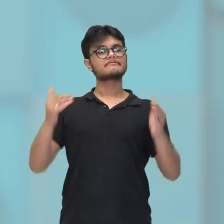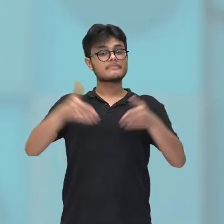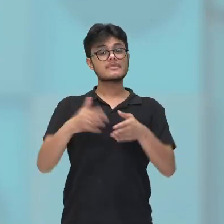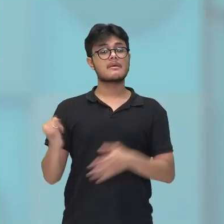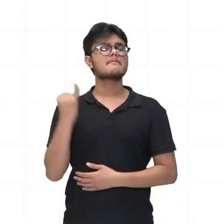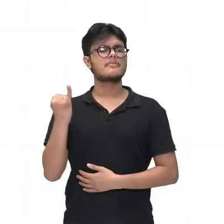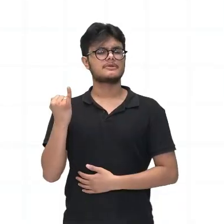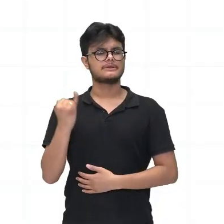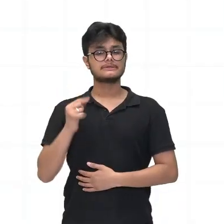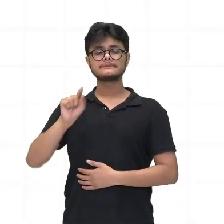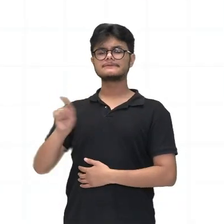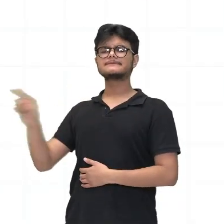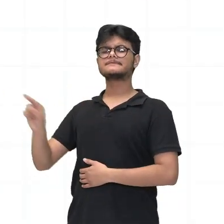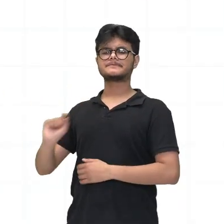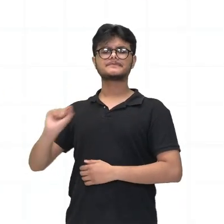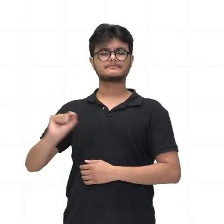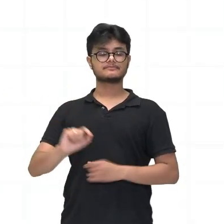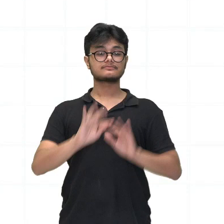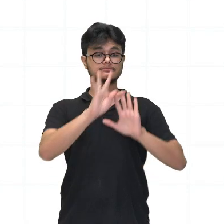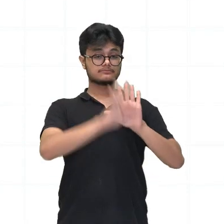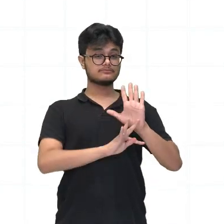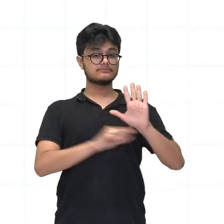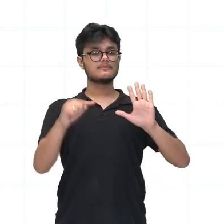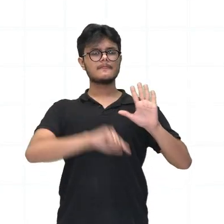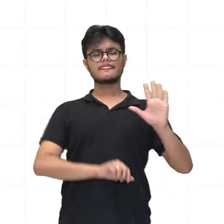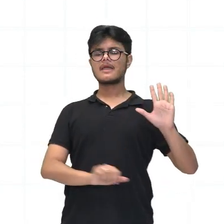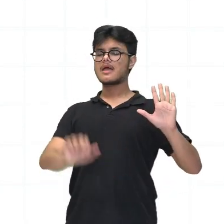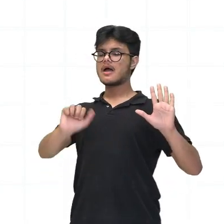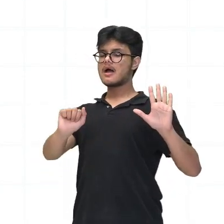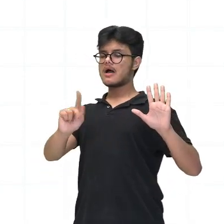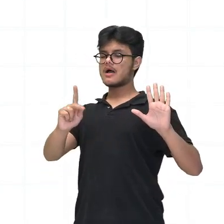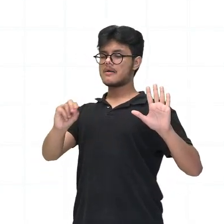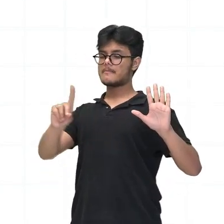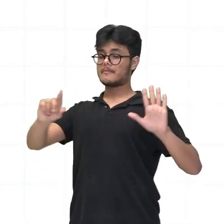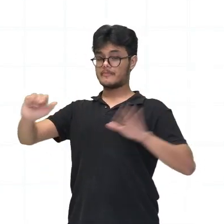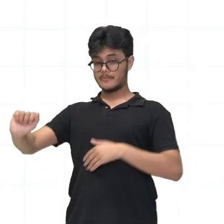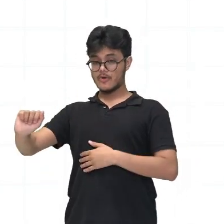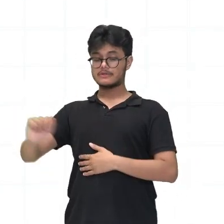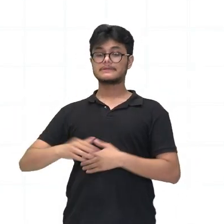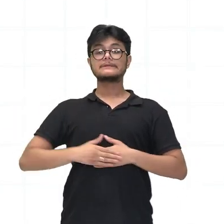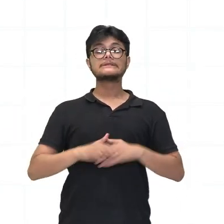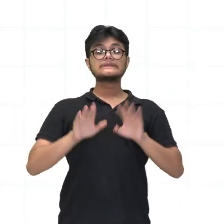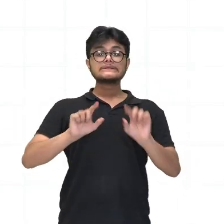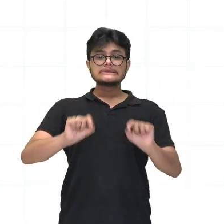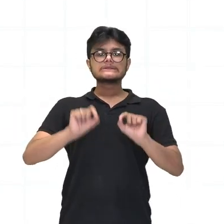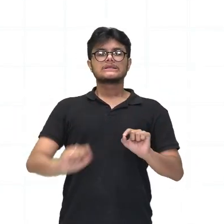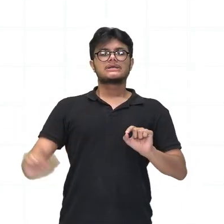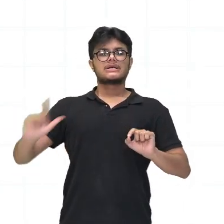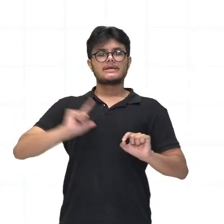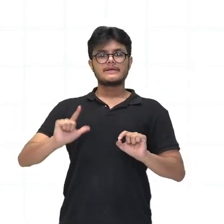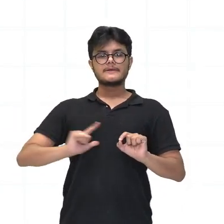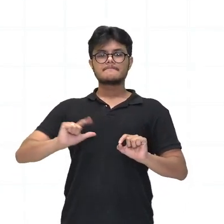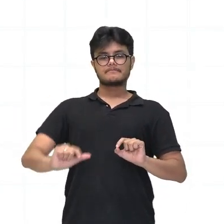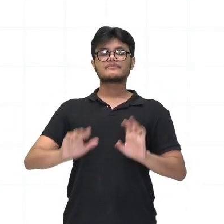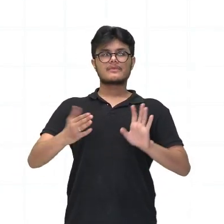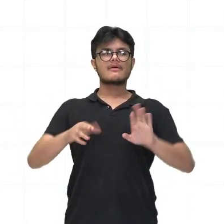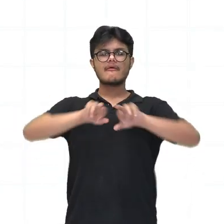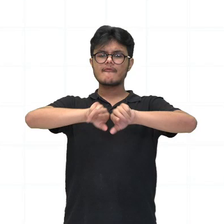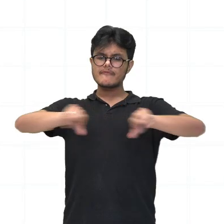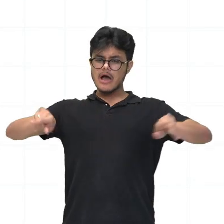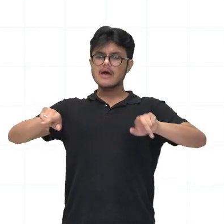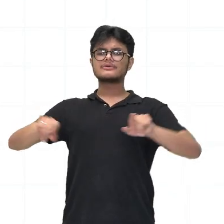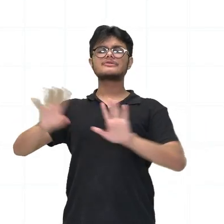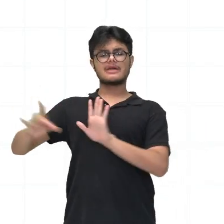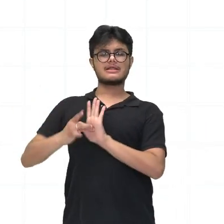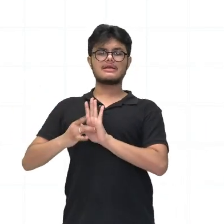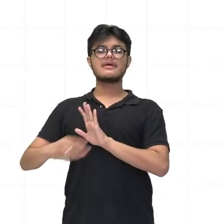cartela, por favor. No Conta Poda, de Astrid Cabral, observamos um grande processo de personificação,